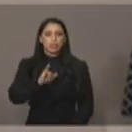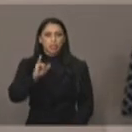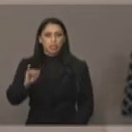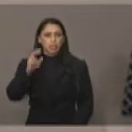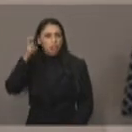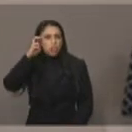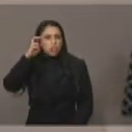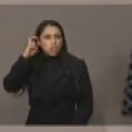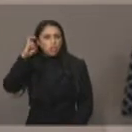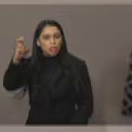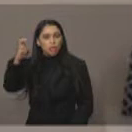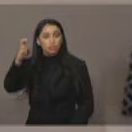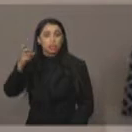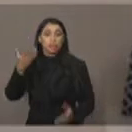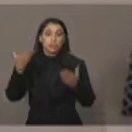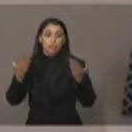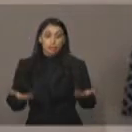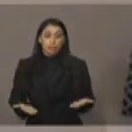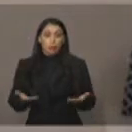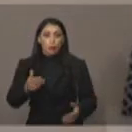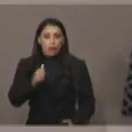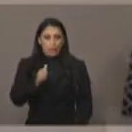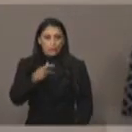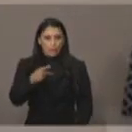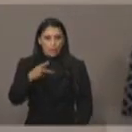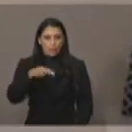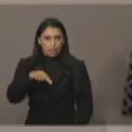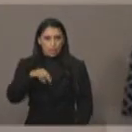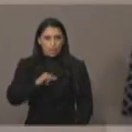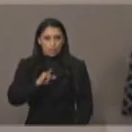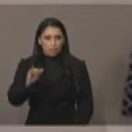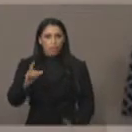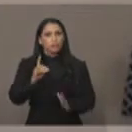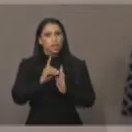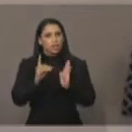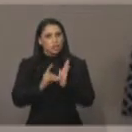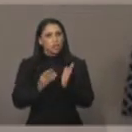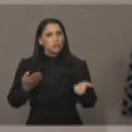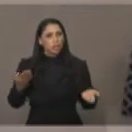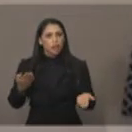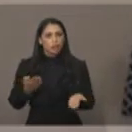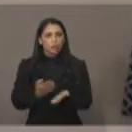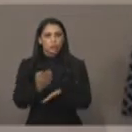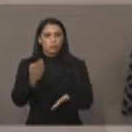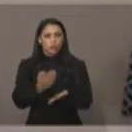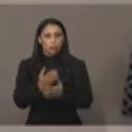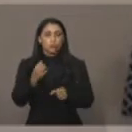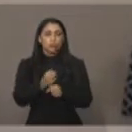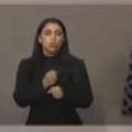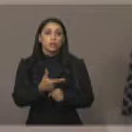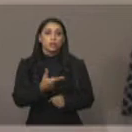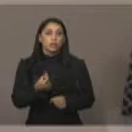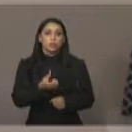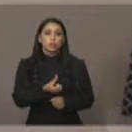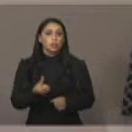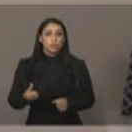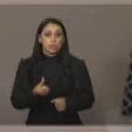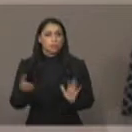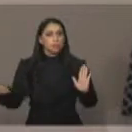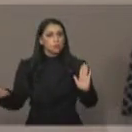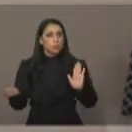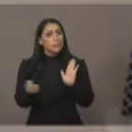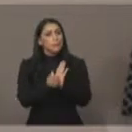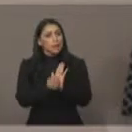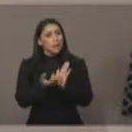Inteligência. Destaco, excelências, que a PNI foi aprovada pelo Decreto 8.793 de 2016 e é um marco importante para o